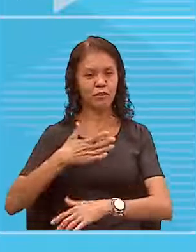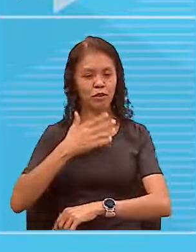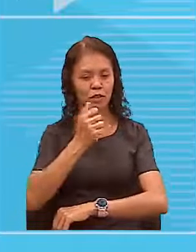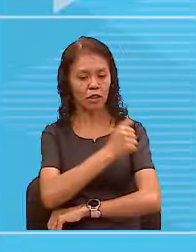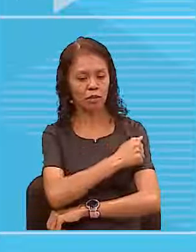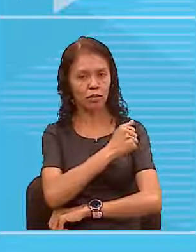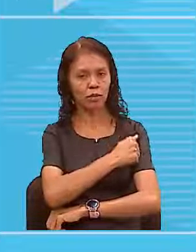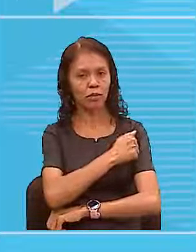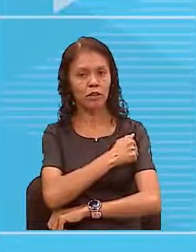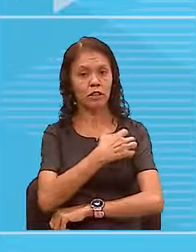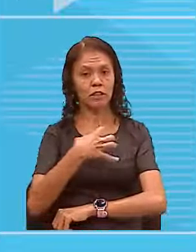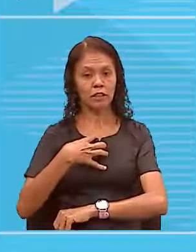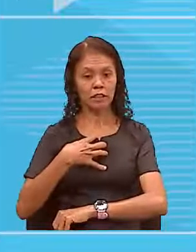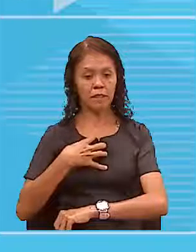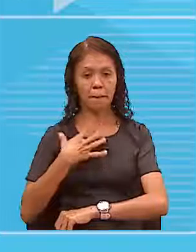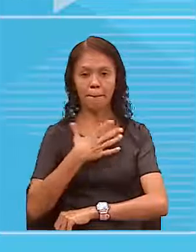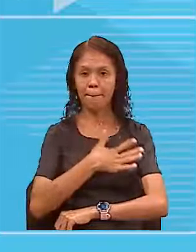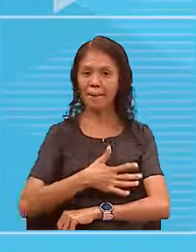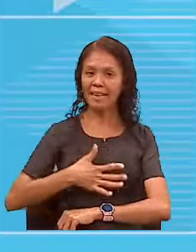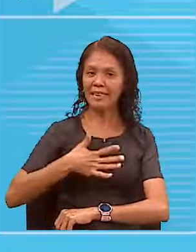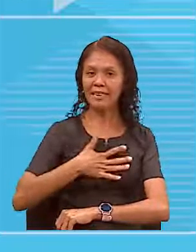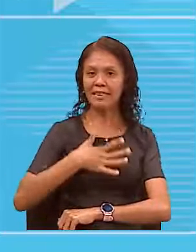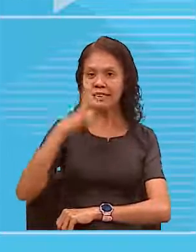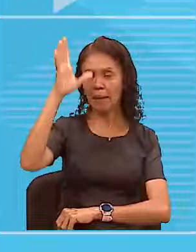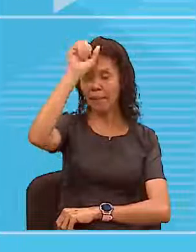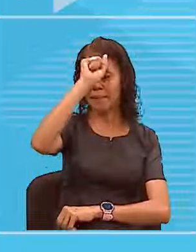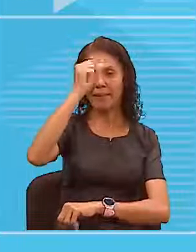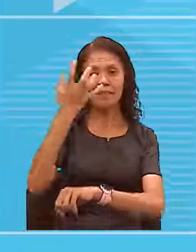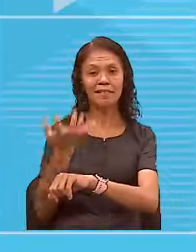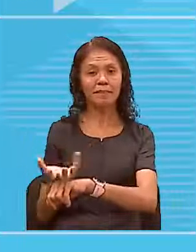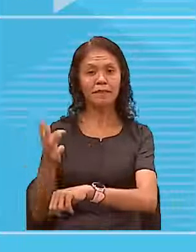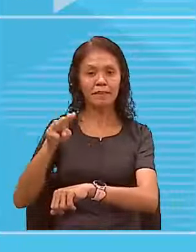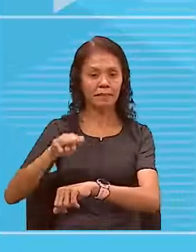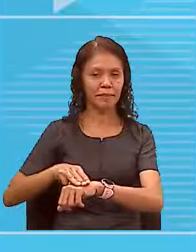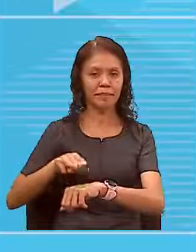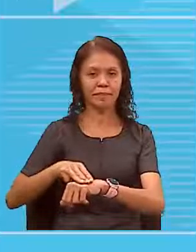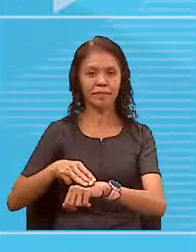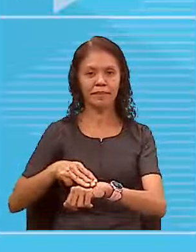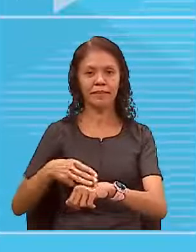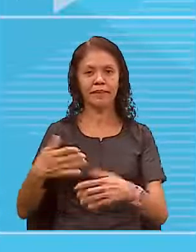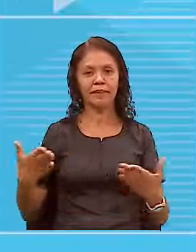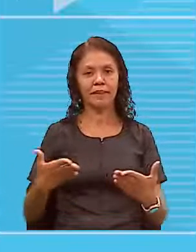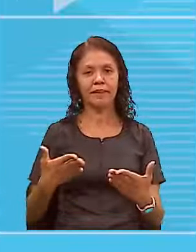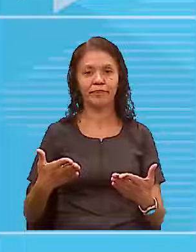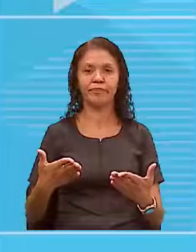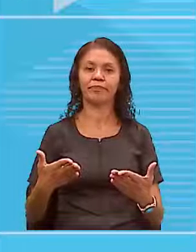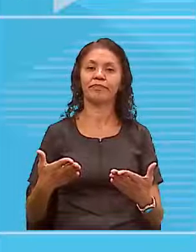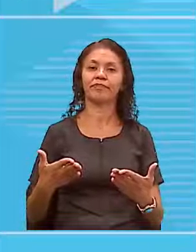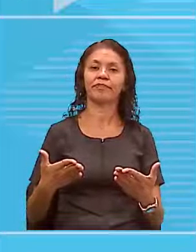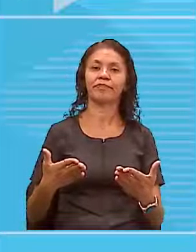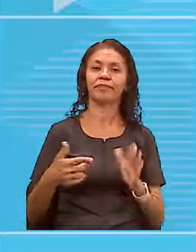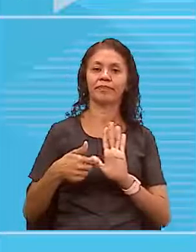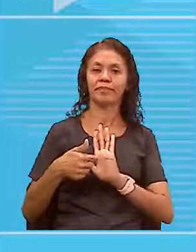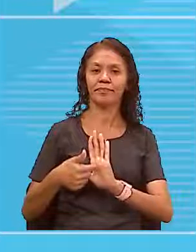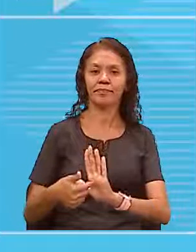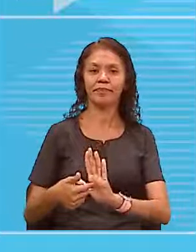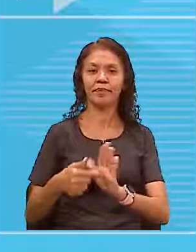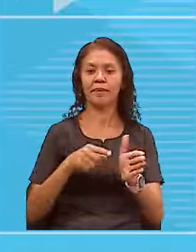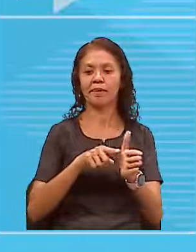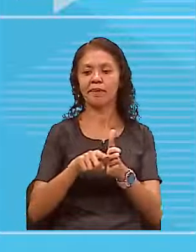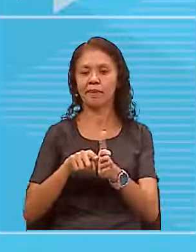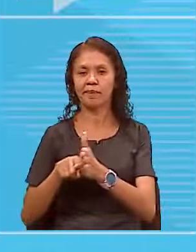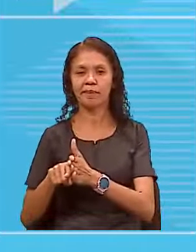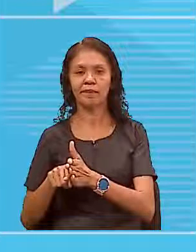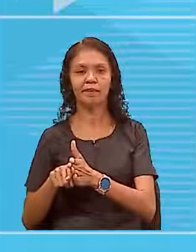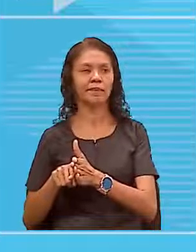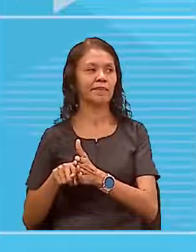mostrando a prática. E aqui eu estou mostrando aqui a estatística, através do levantamento de número de filhos, onde a